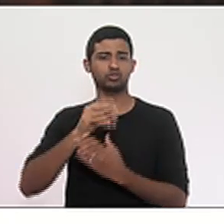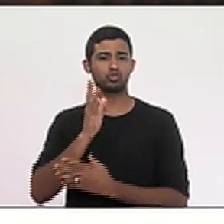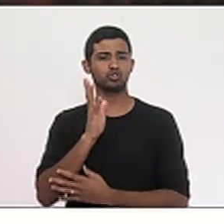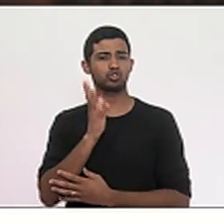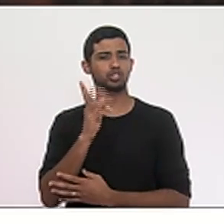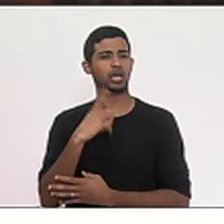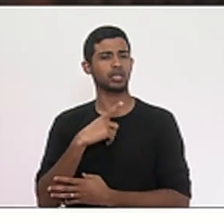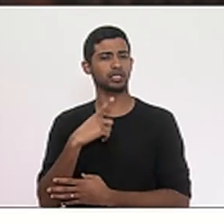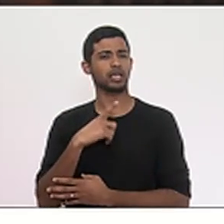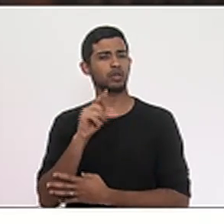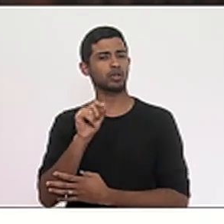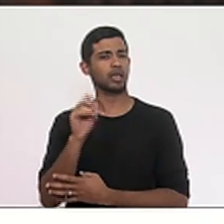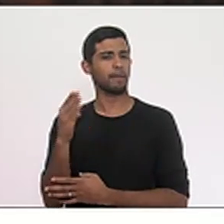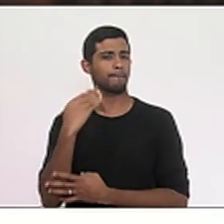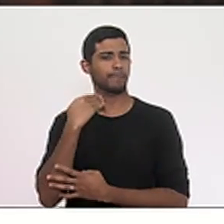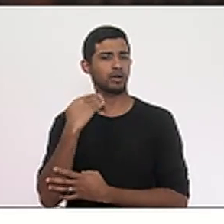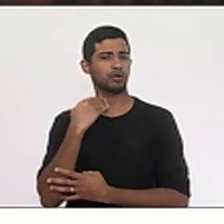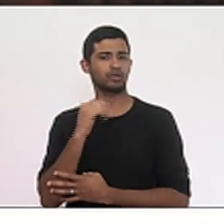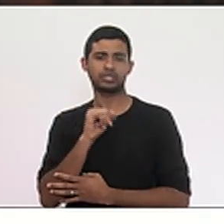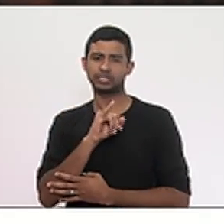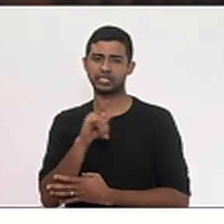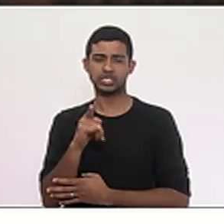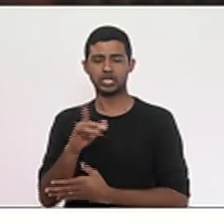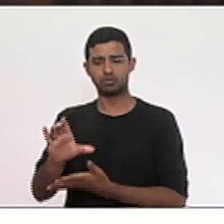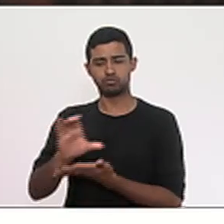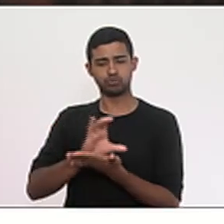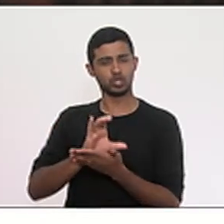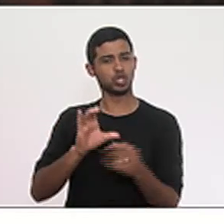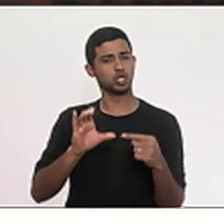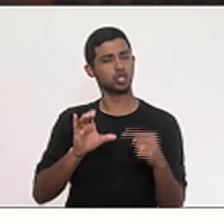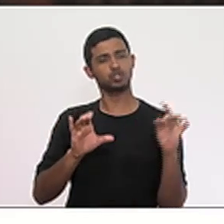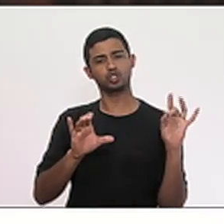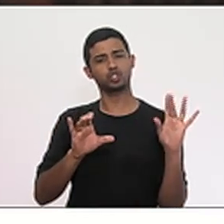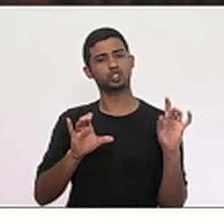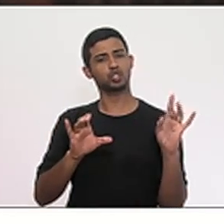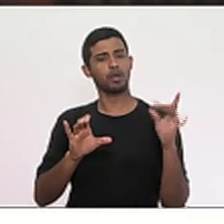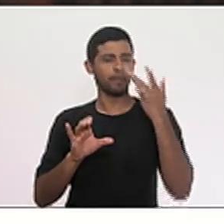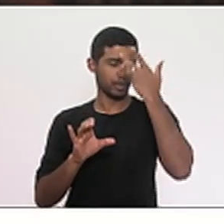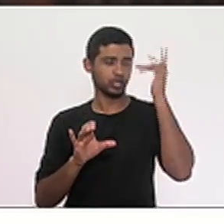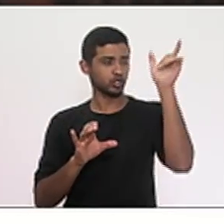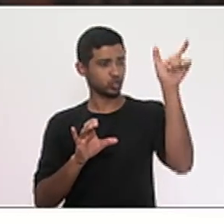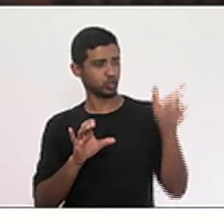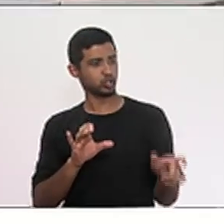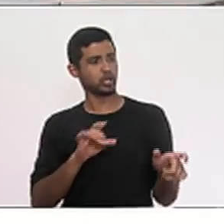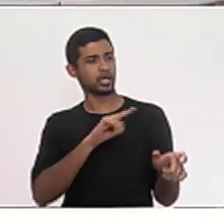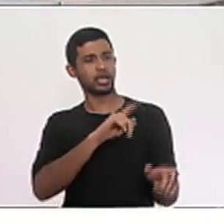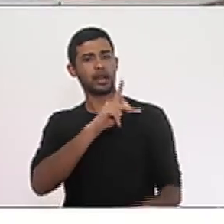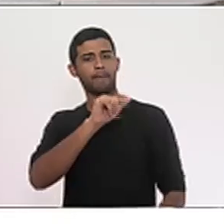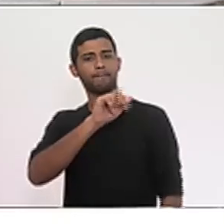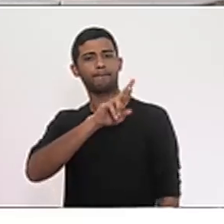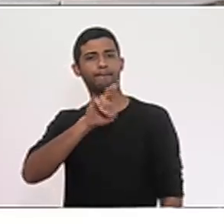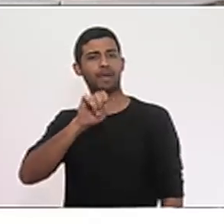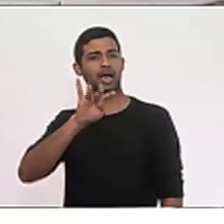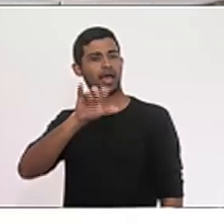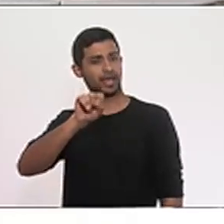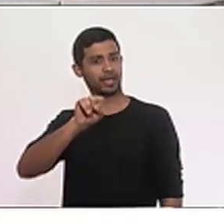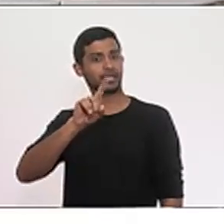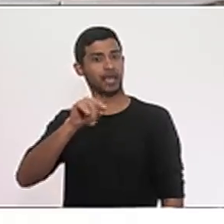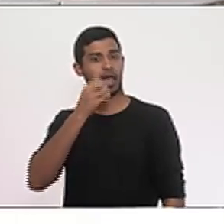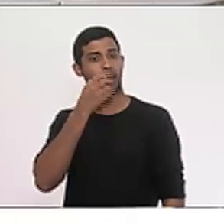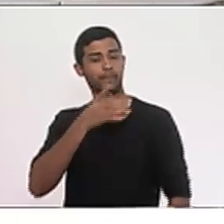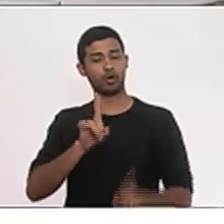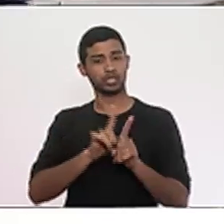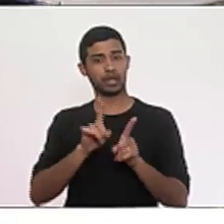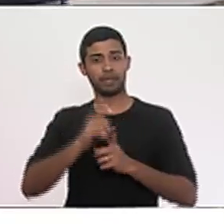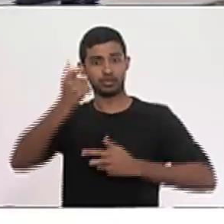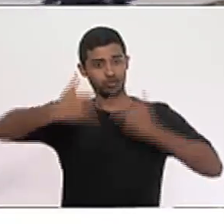para os bancos. Então, quem sai lucrando, a única pessoa que sai lucrando aqui é o Banco Paribas. É bom também a gente